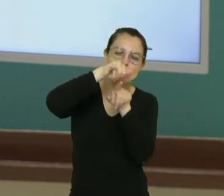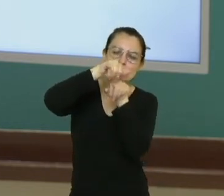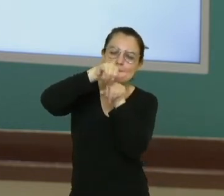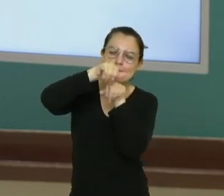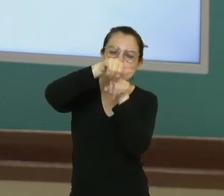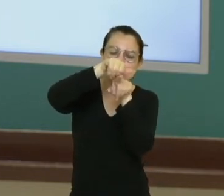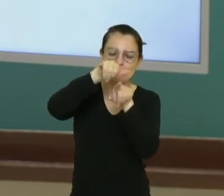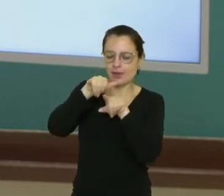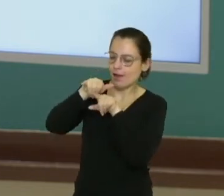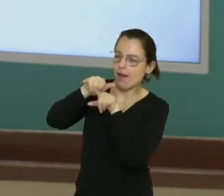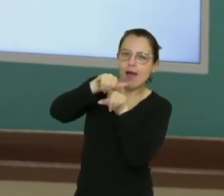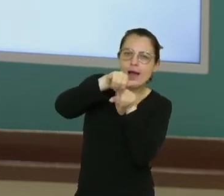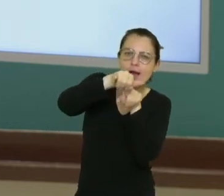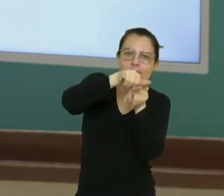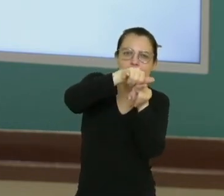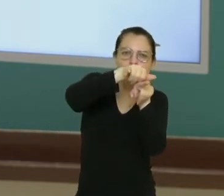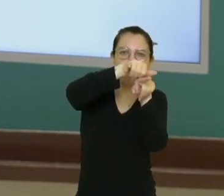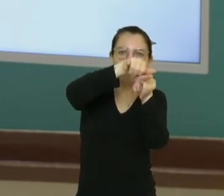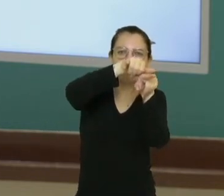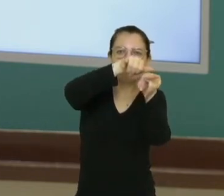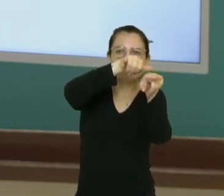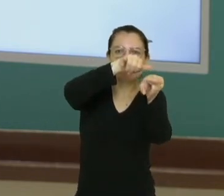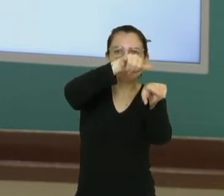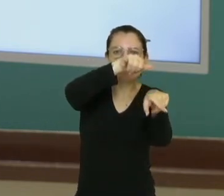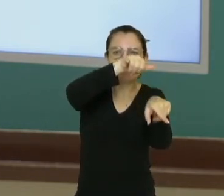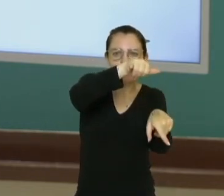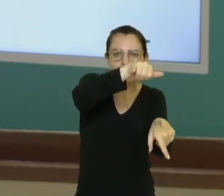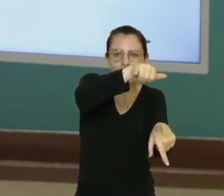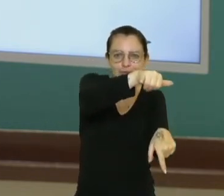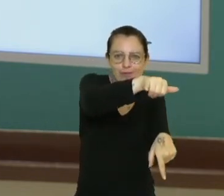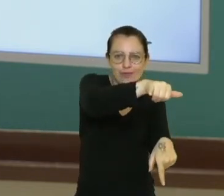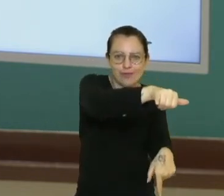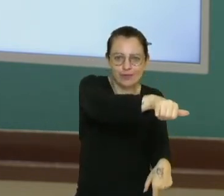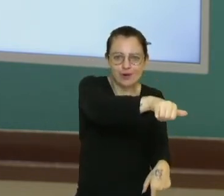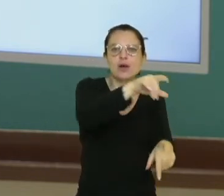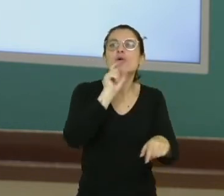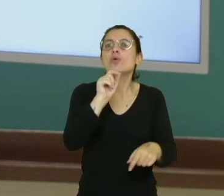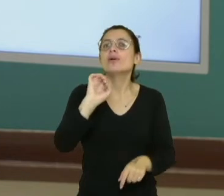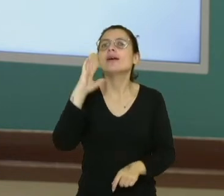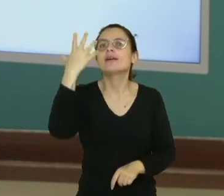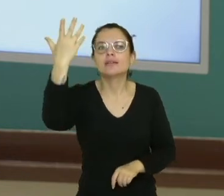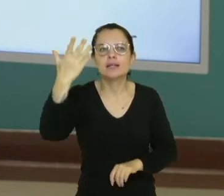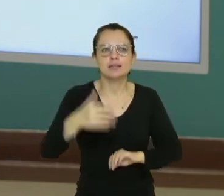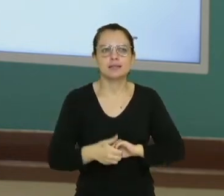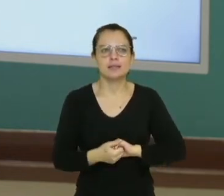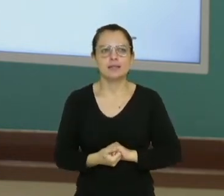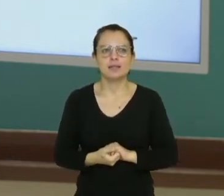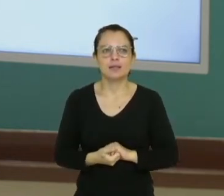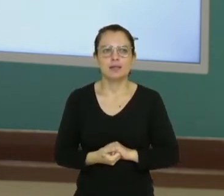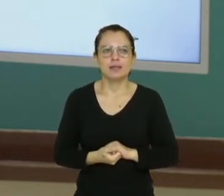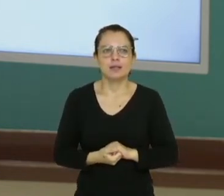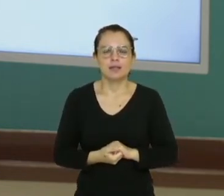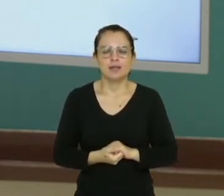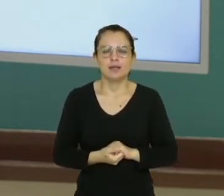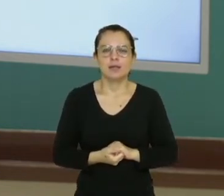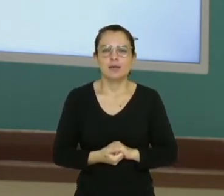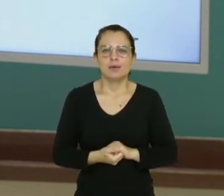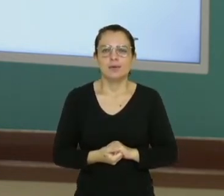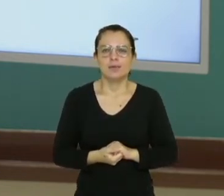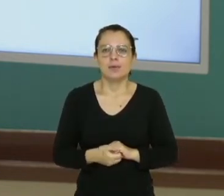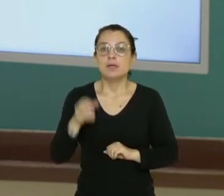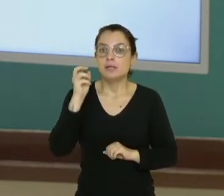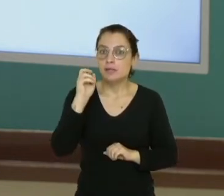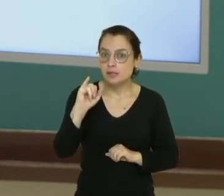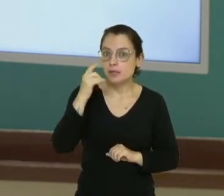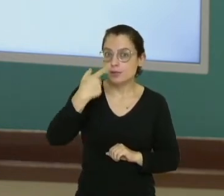caso reta, e o avião acaba soltando essa bomba. O que que ocorre? A gente percebe que conforme